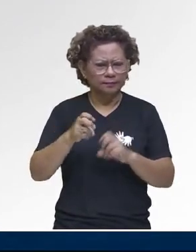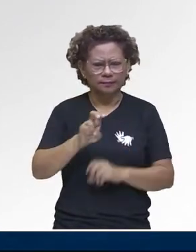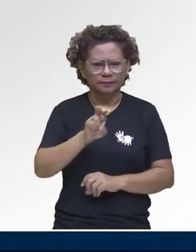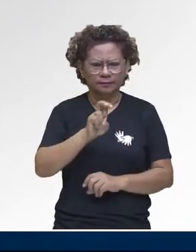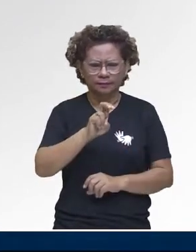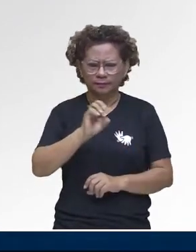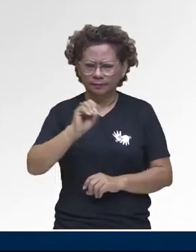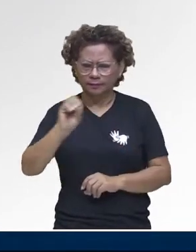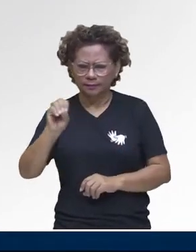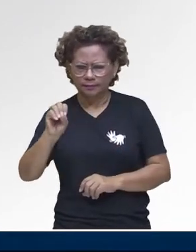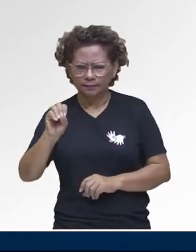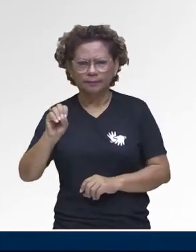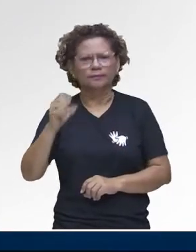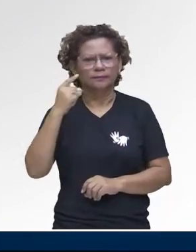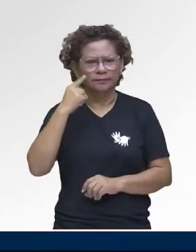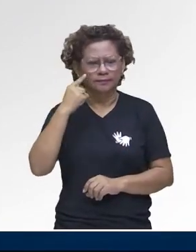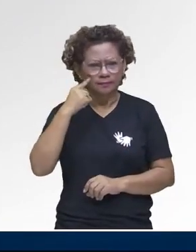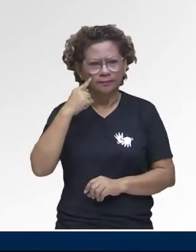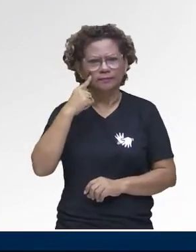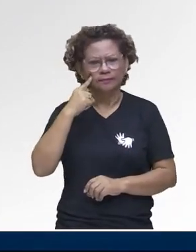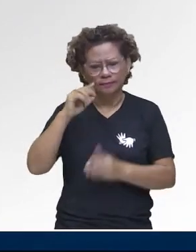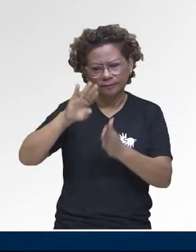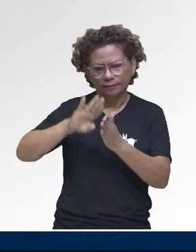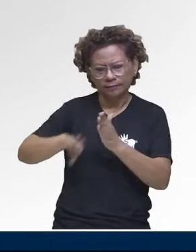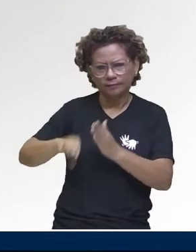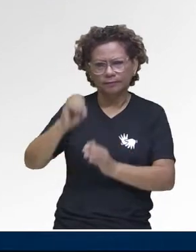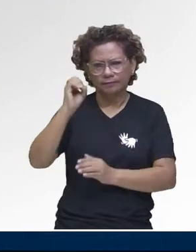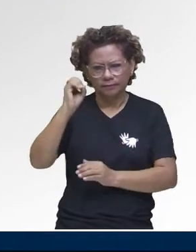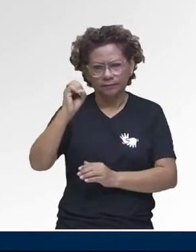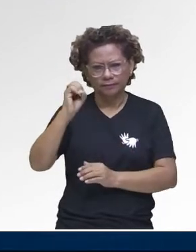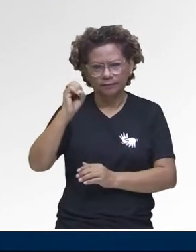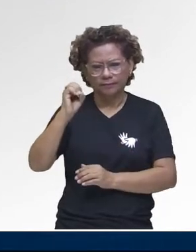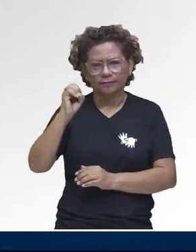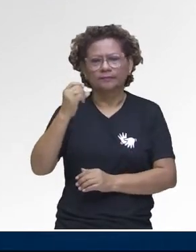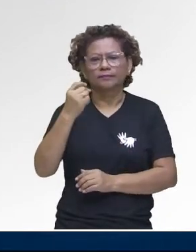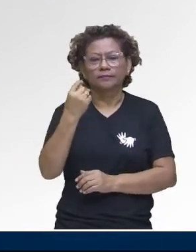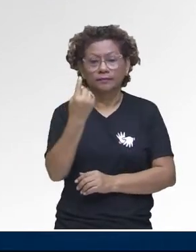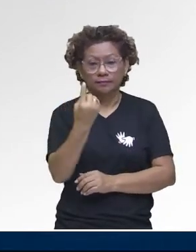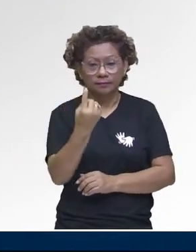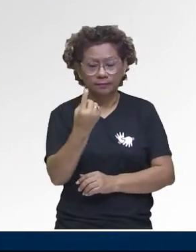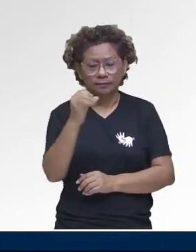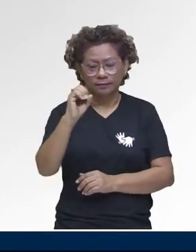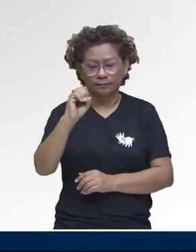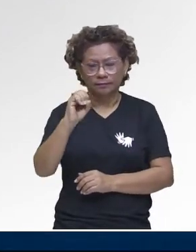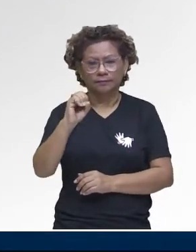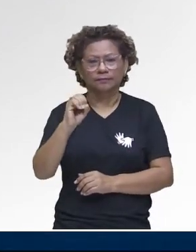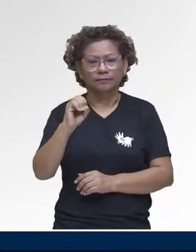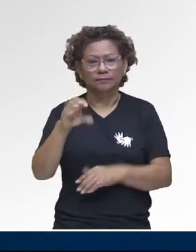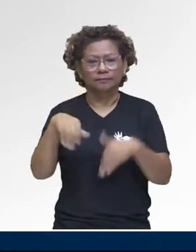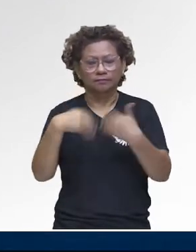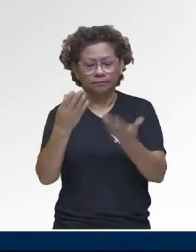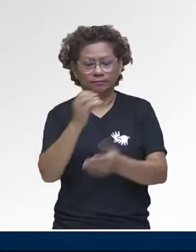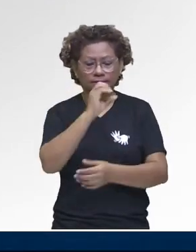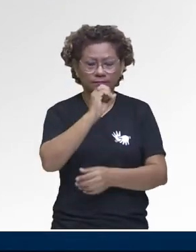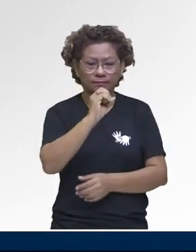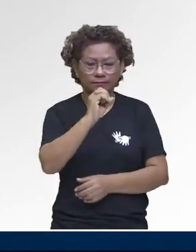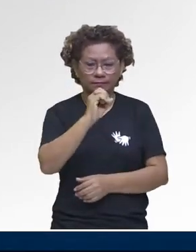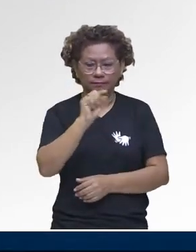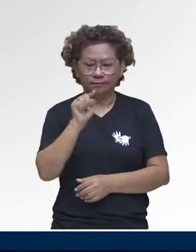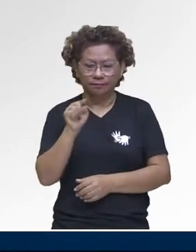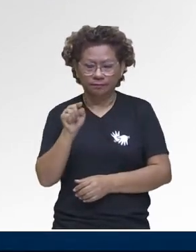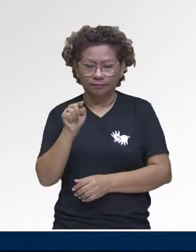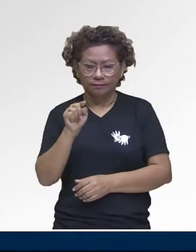Por 1000. E aí, se o número é 0,5, eu dei a dica, para vocês completarem as